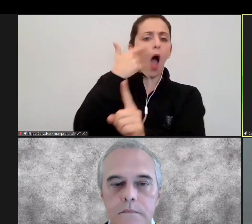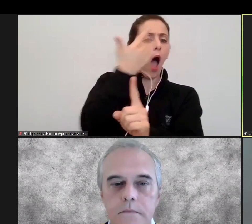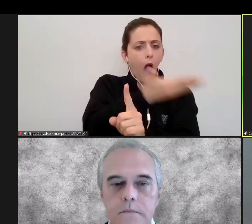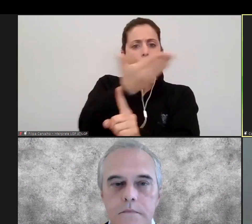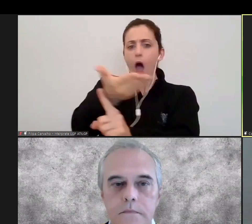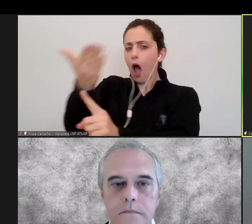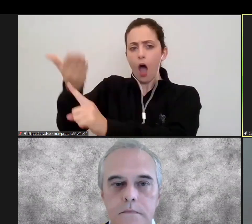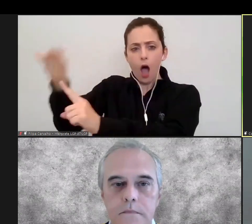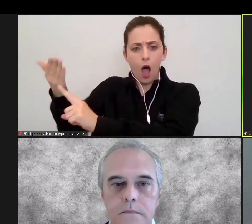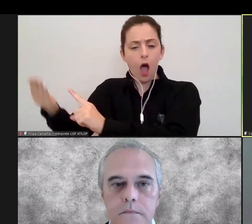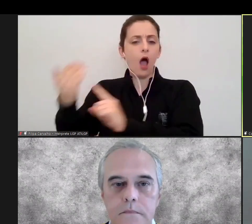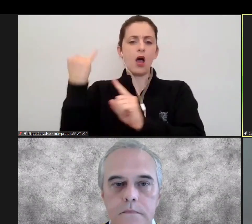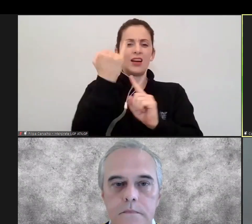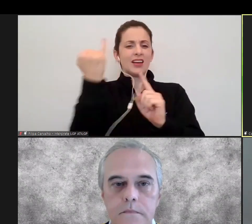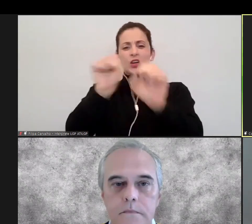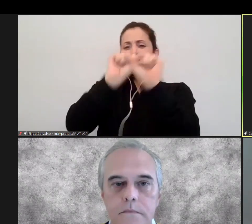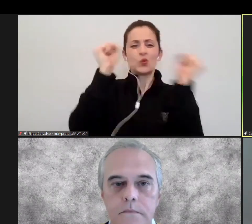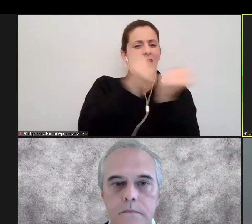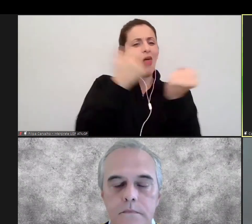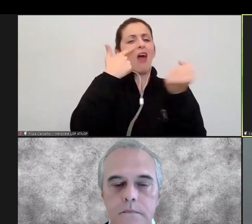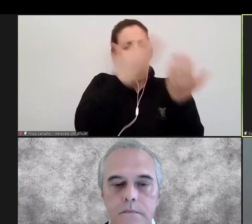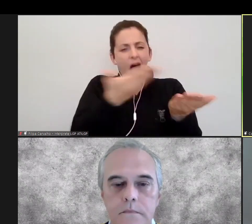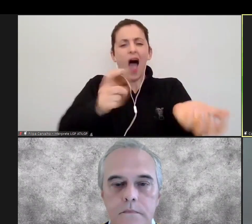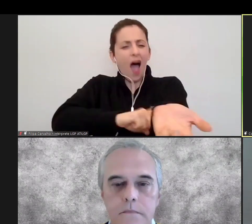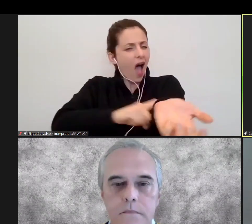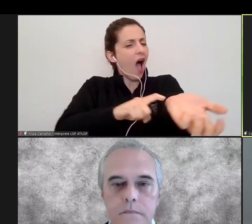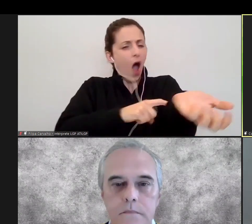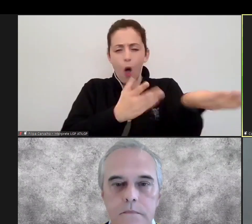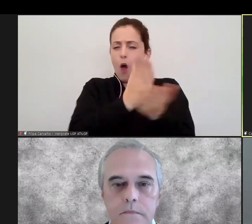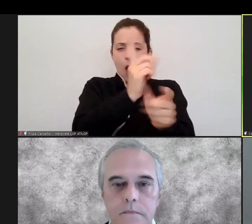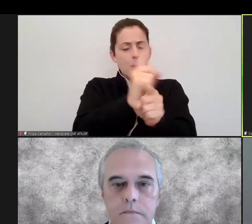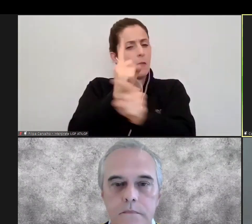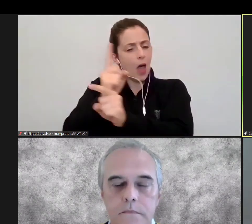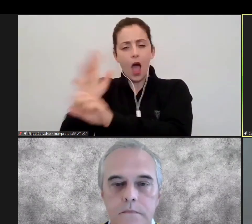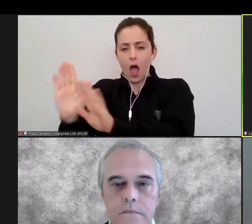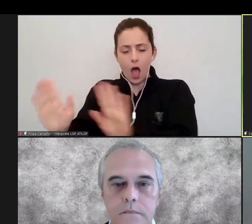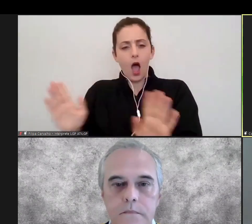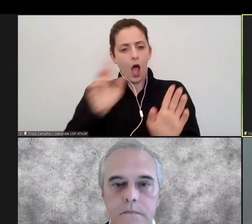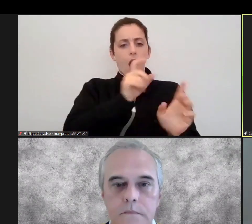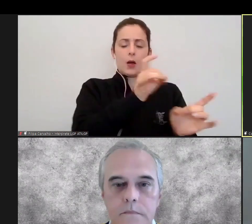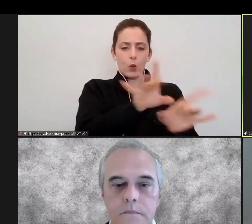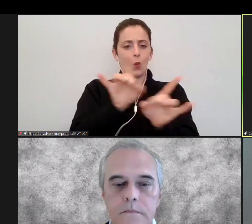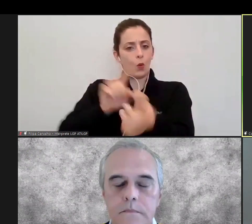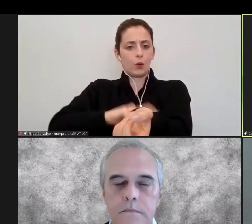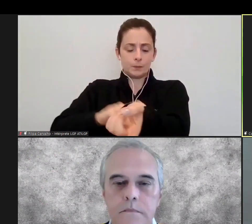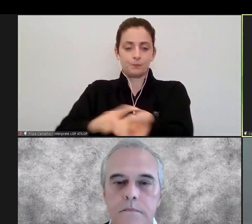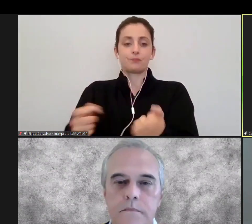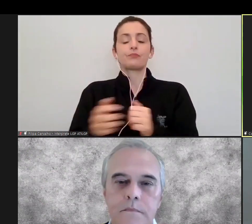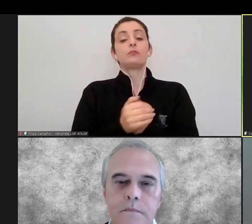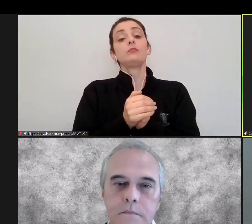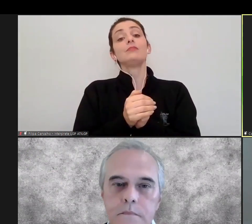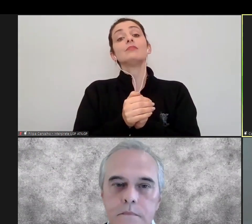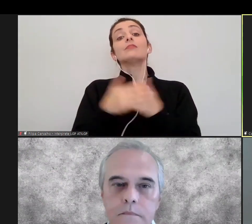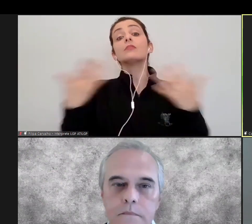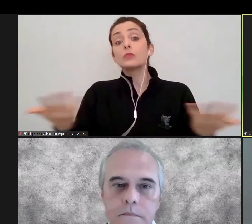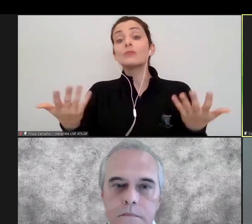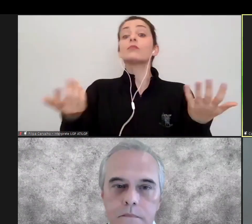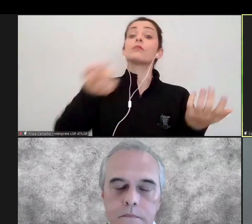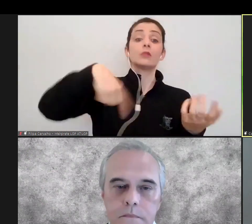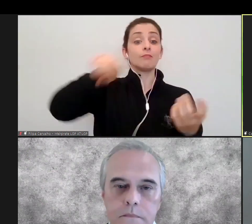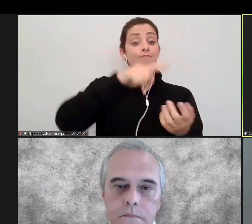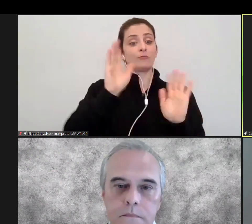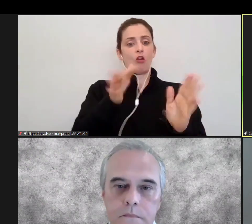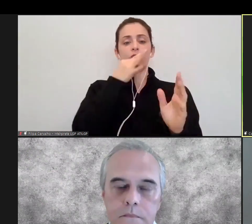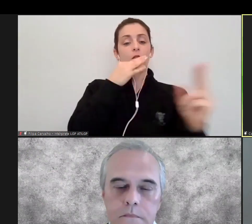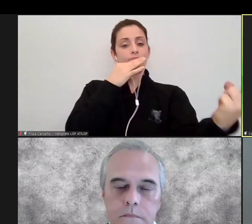as relações sociais. Avançando, já foram aqui apresentados os nossos convidados, a Rita Albuquerque e também o Eduardo Homem da